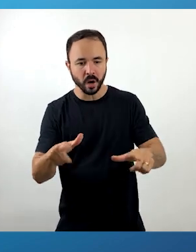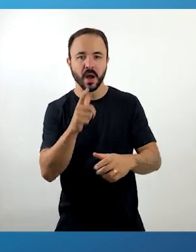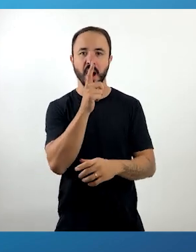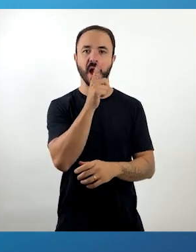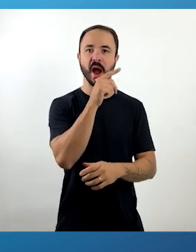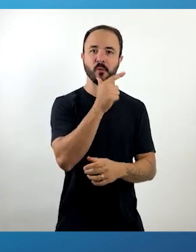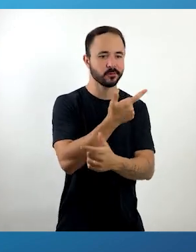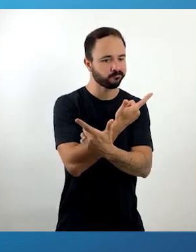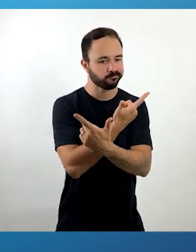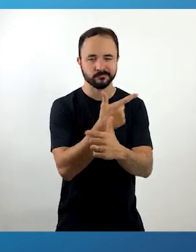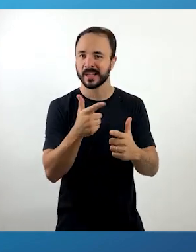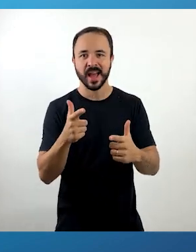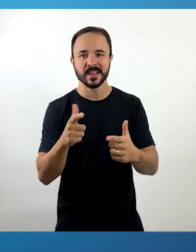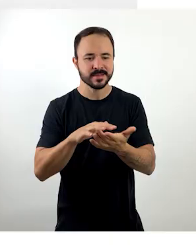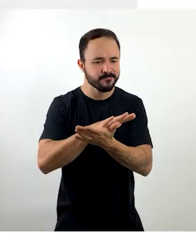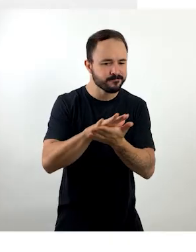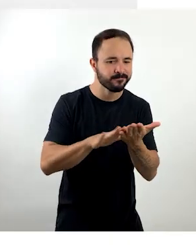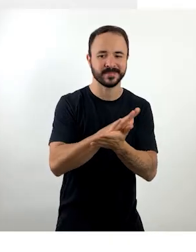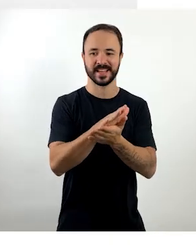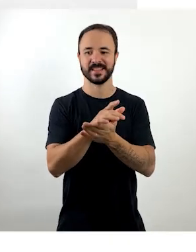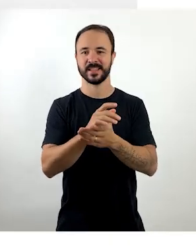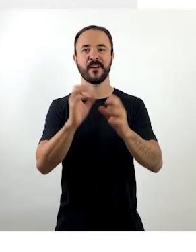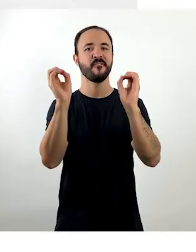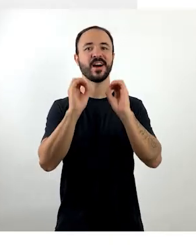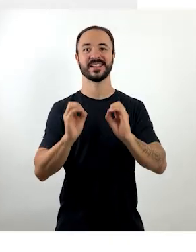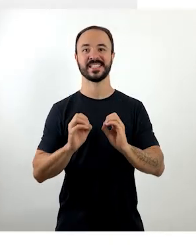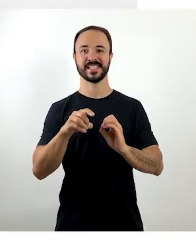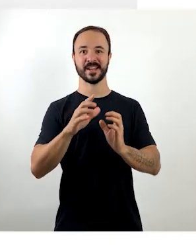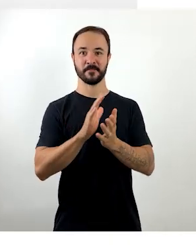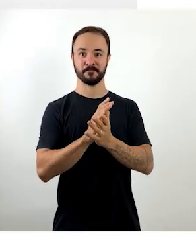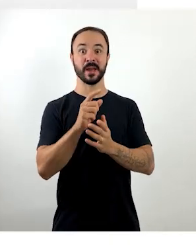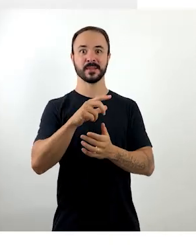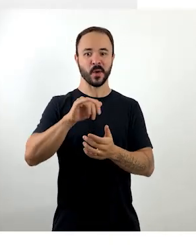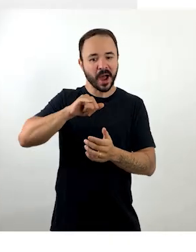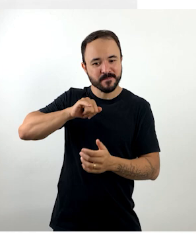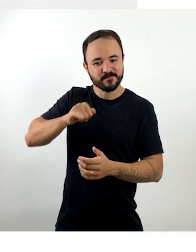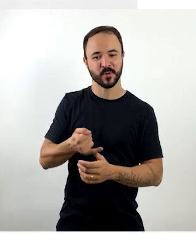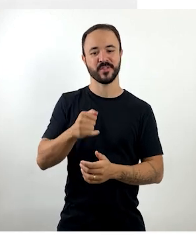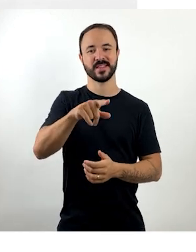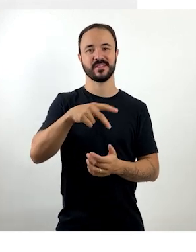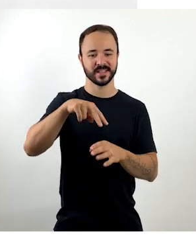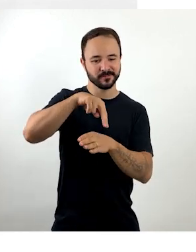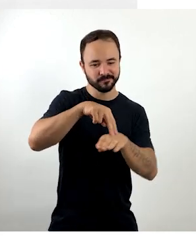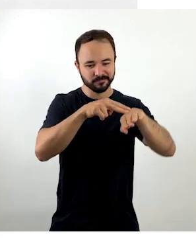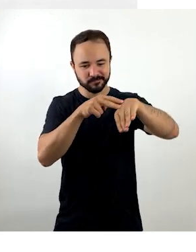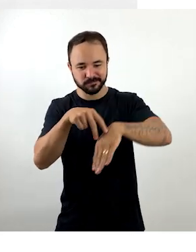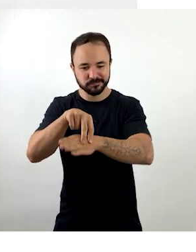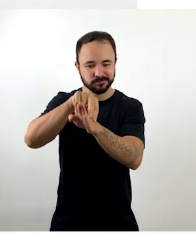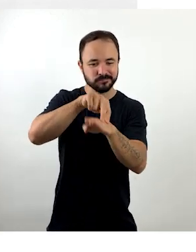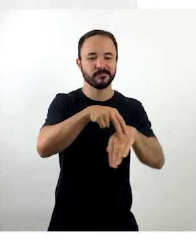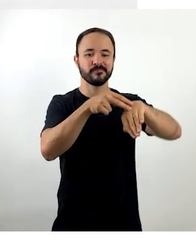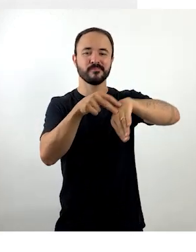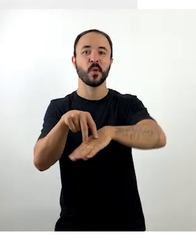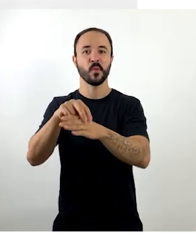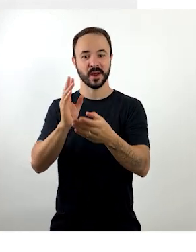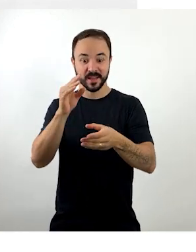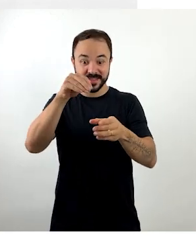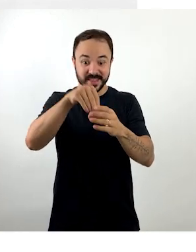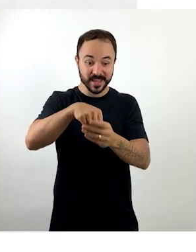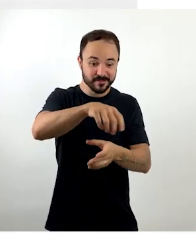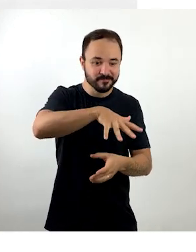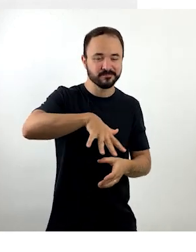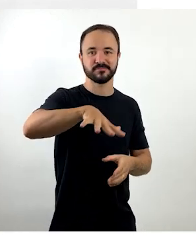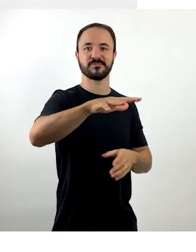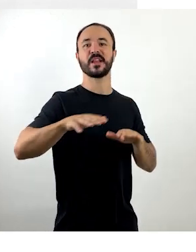para utilizar a prática do skate e isso ganhou uma um notoriedade muito grande na comunidade eh